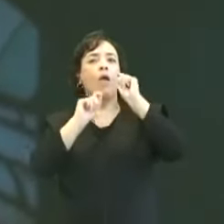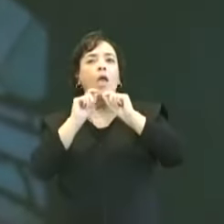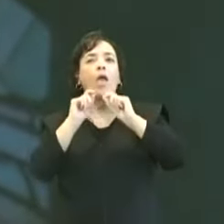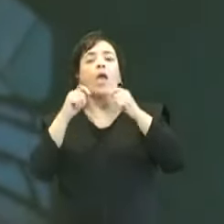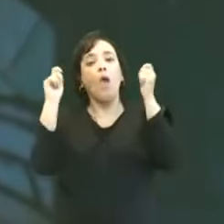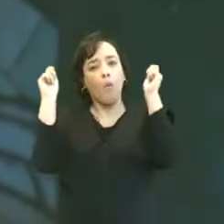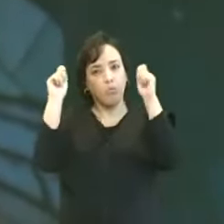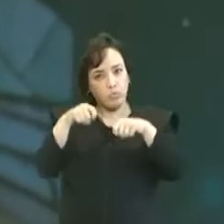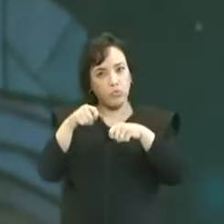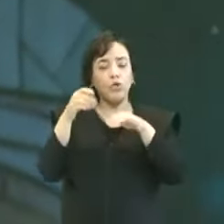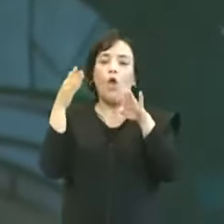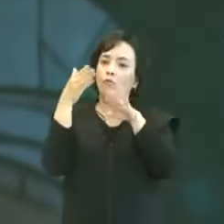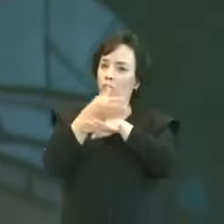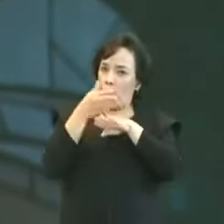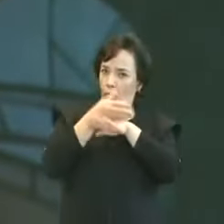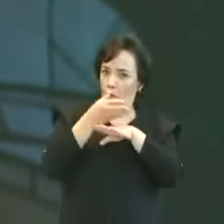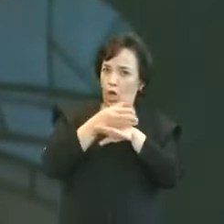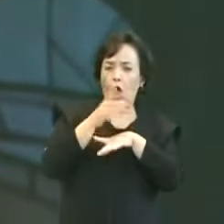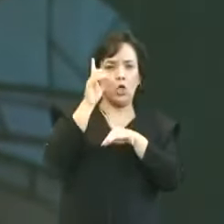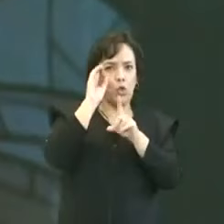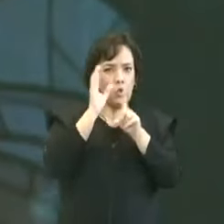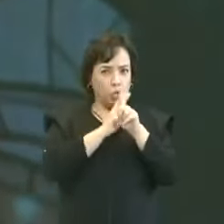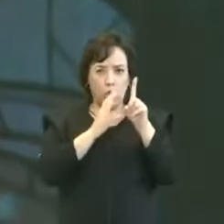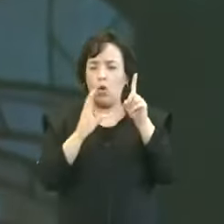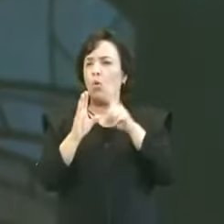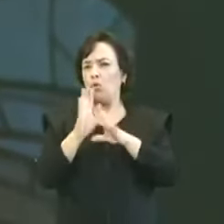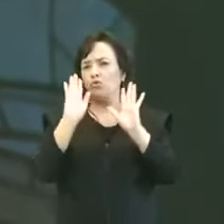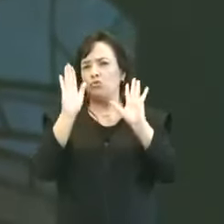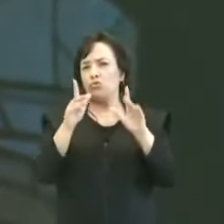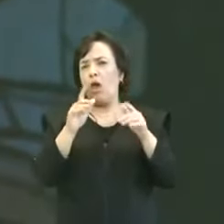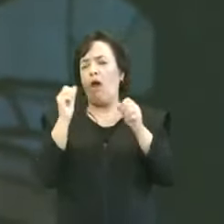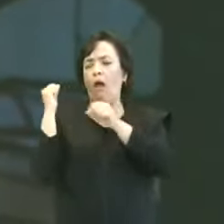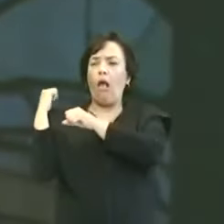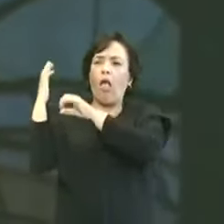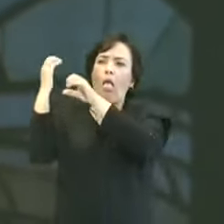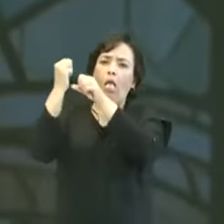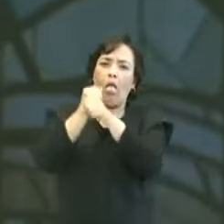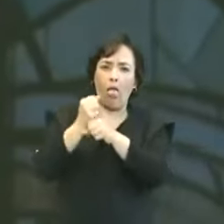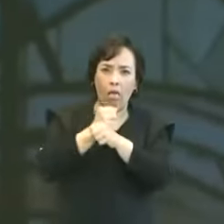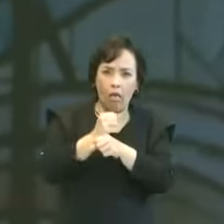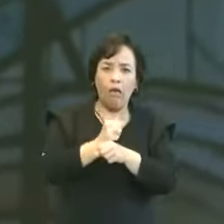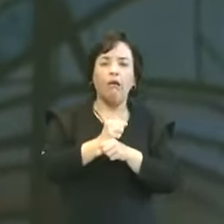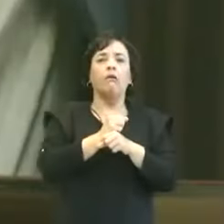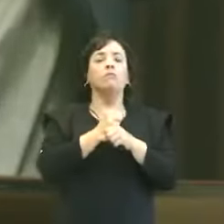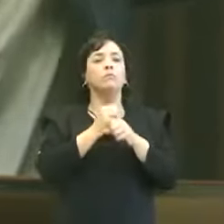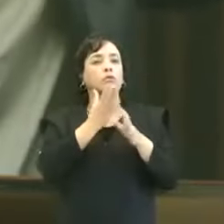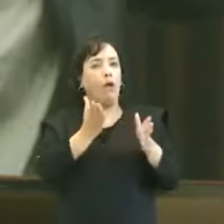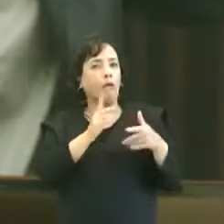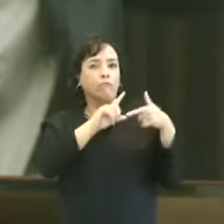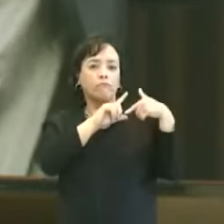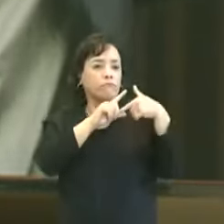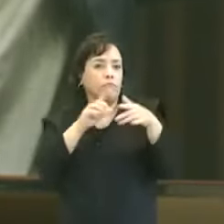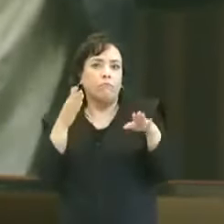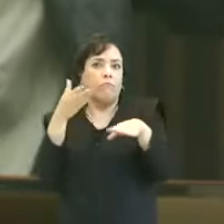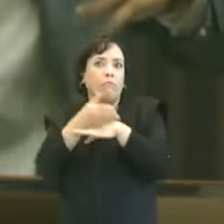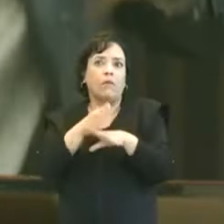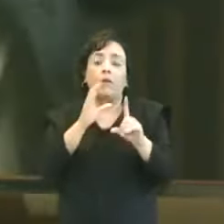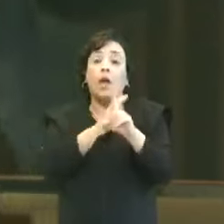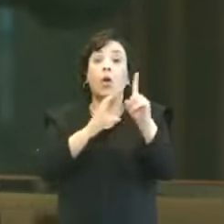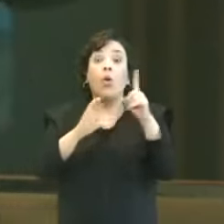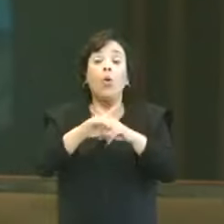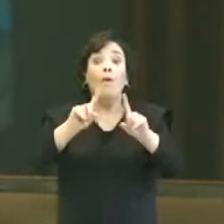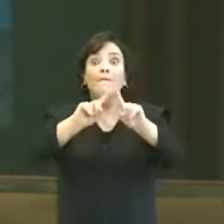oração todos os dias. E há alguns anos eu pratico isso. E eu creio que Deus tem transformado a minha